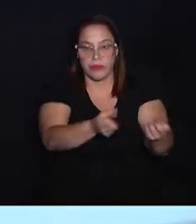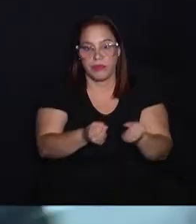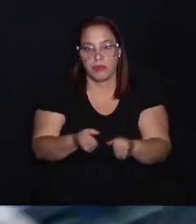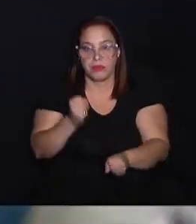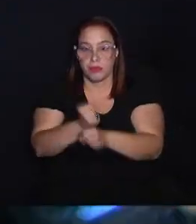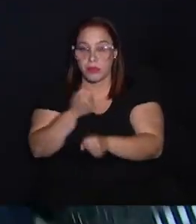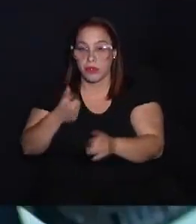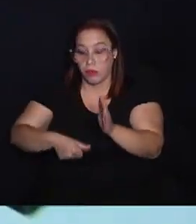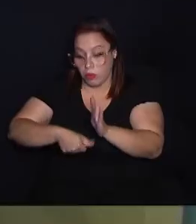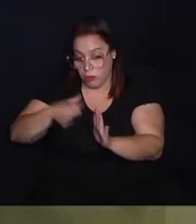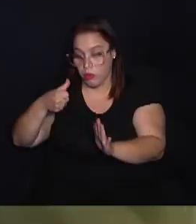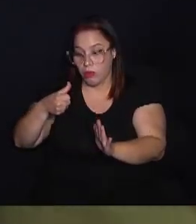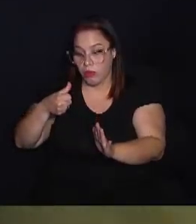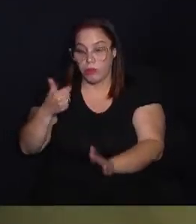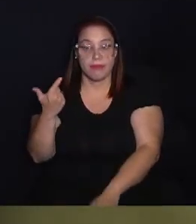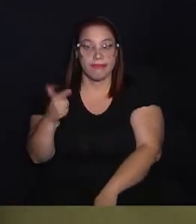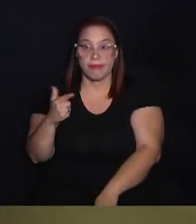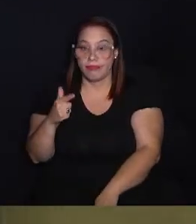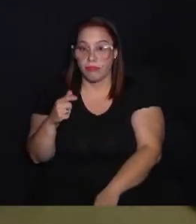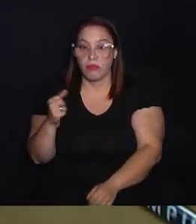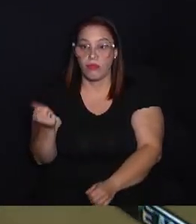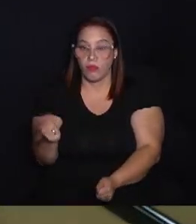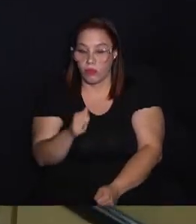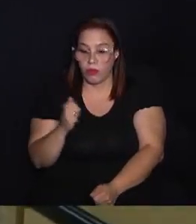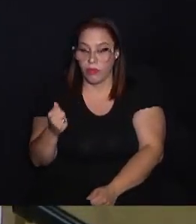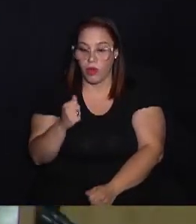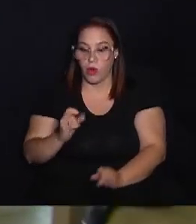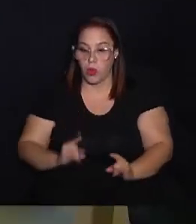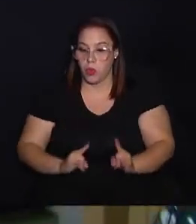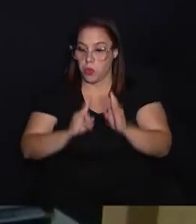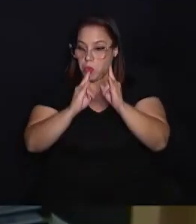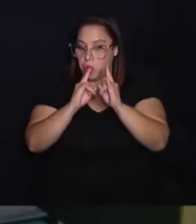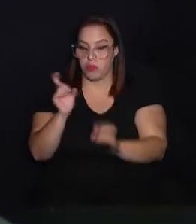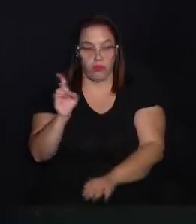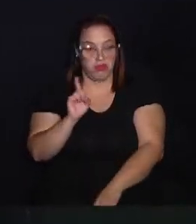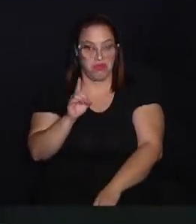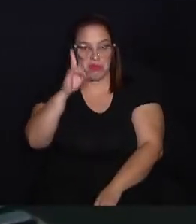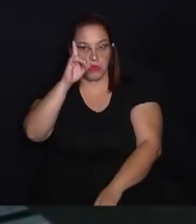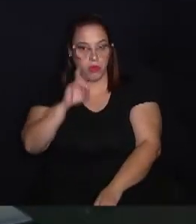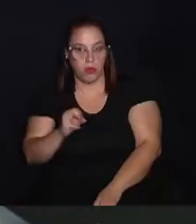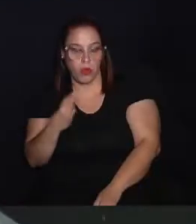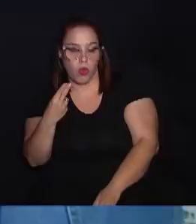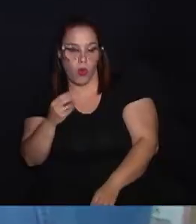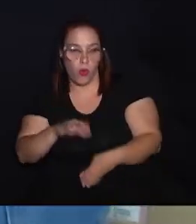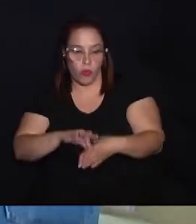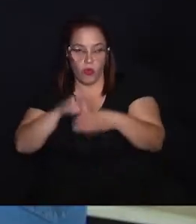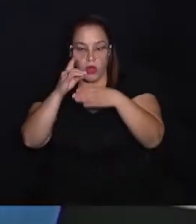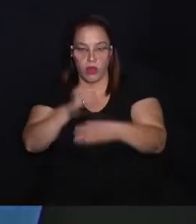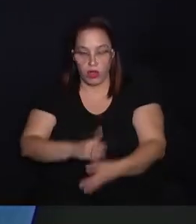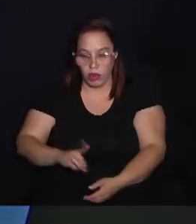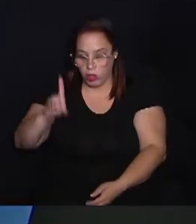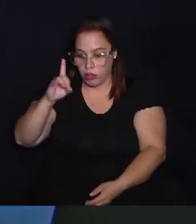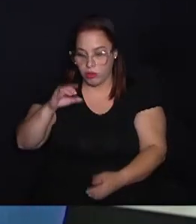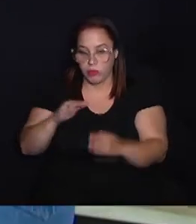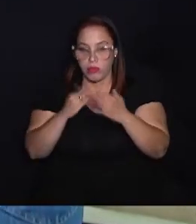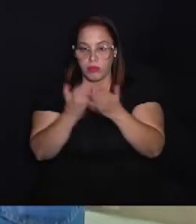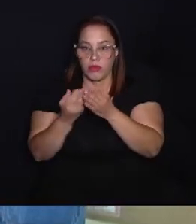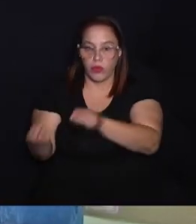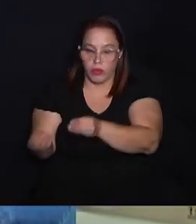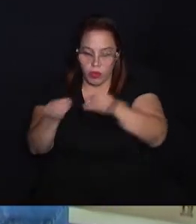mídias com os votos dos eleitores das mais de 2.500 sessões dos 268